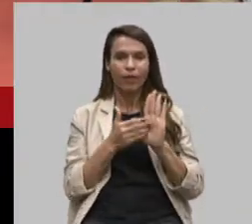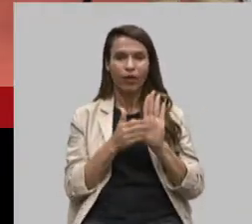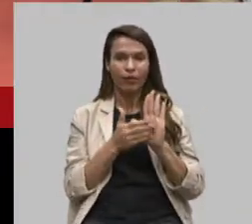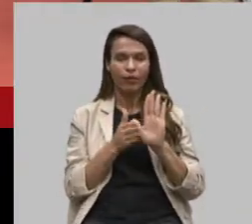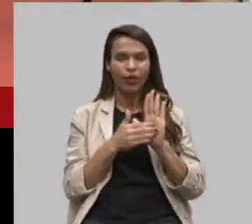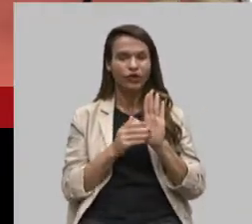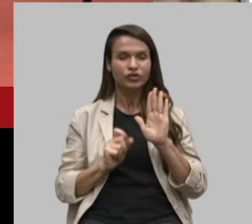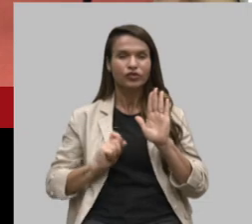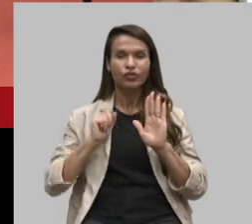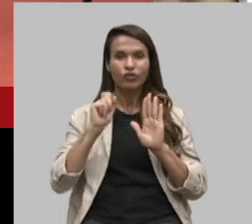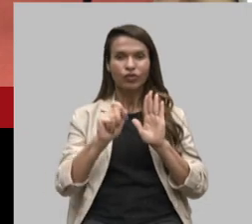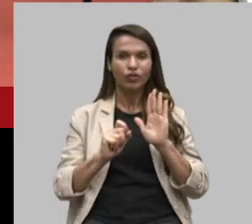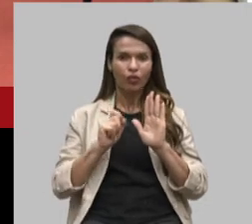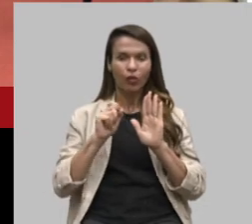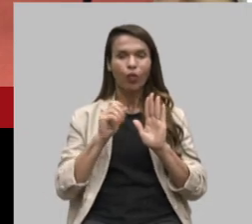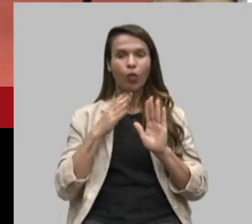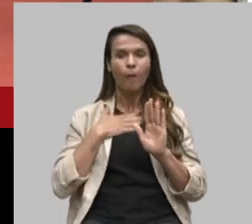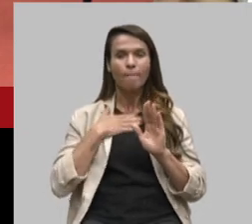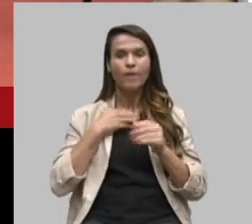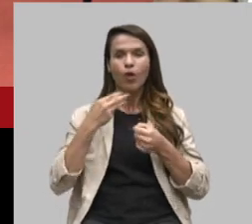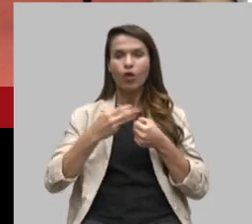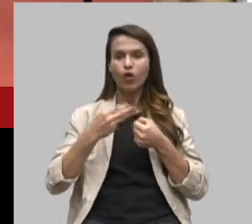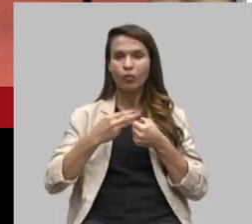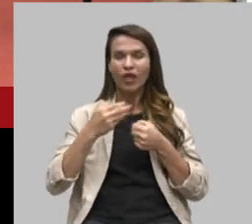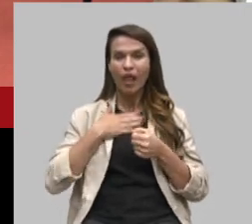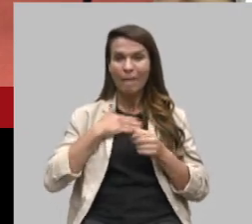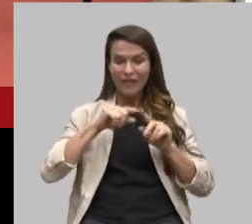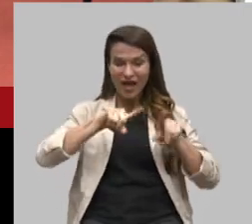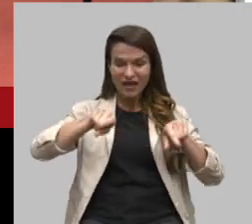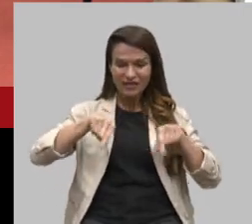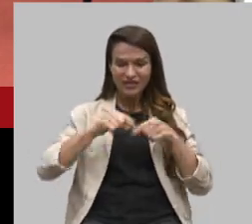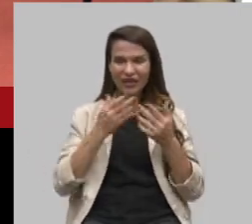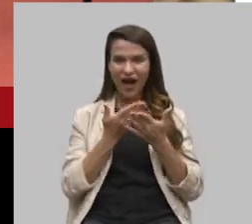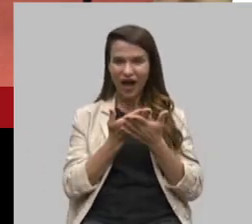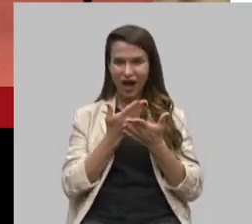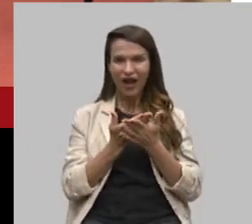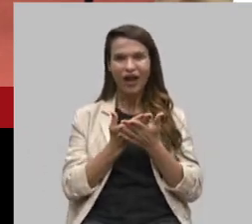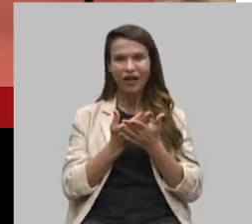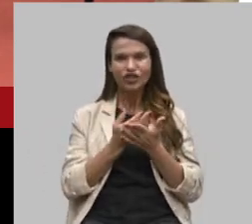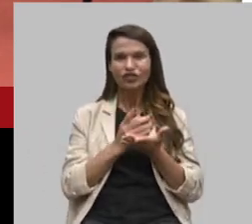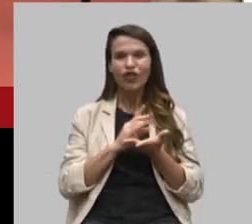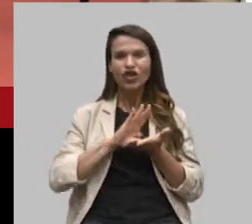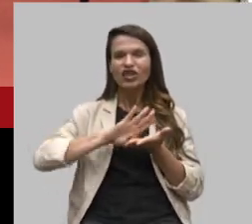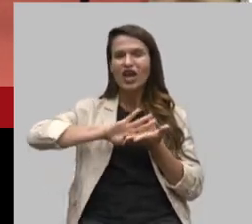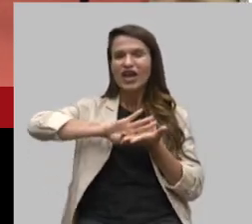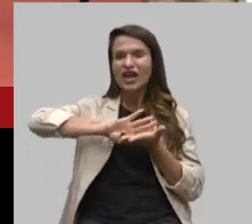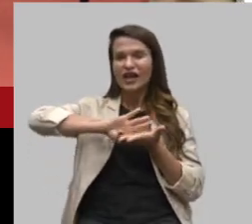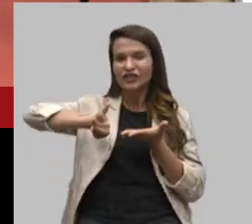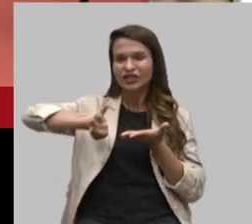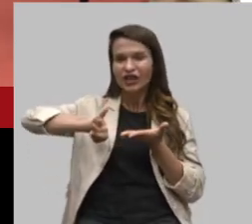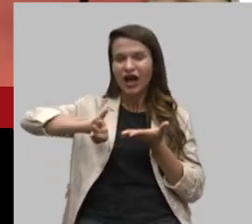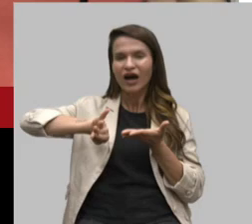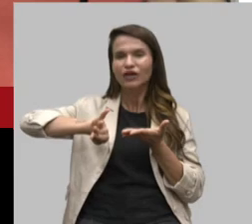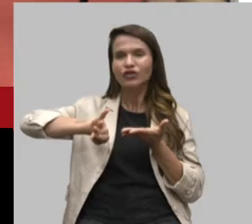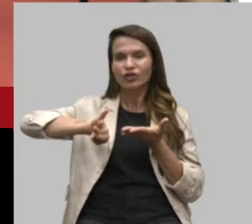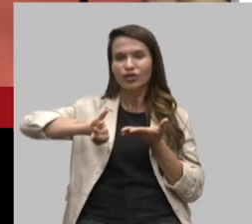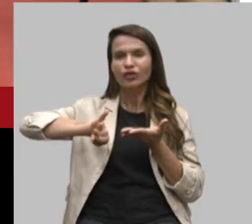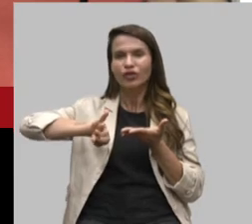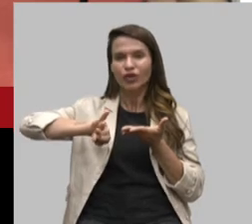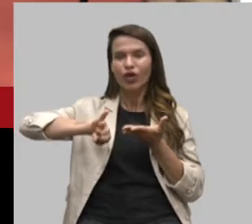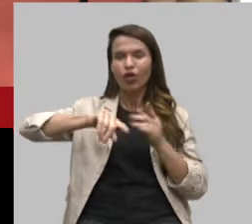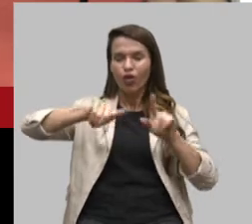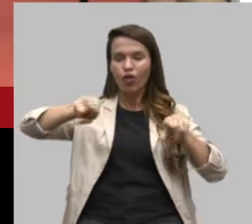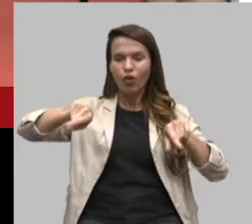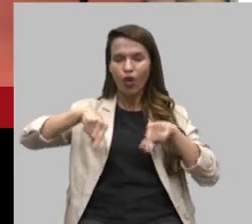que no meu Município na minha sala na realidade a gente foi retirado do do laboratório de